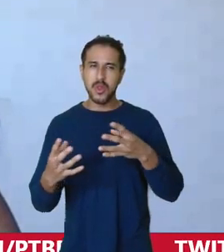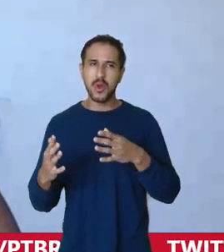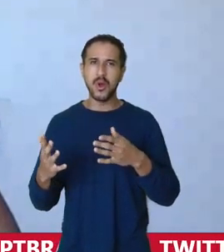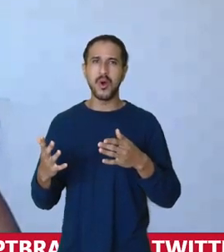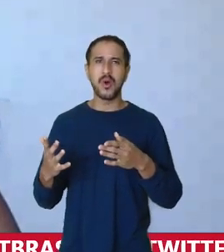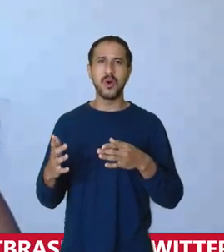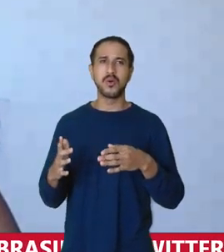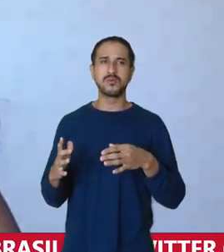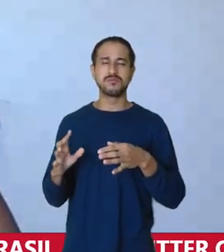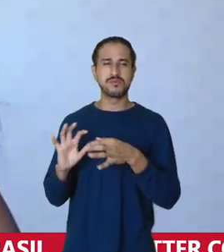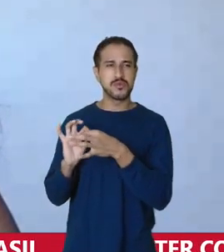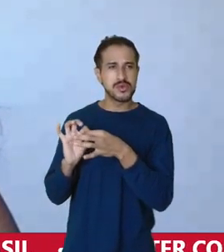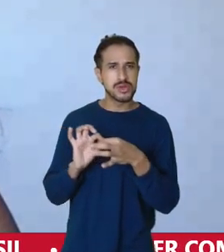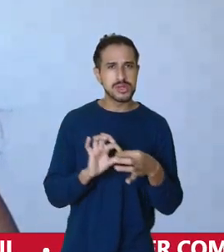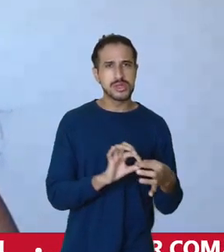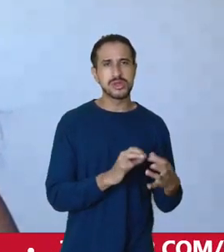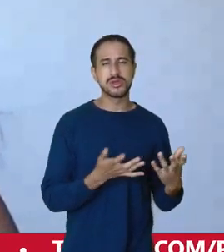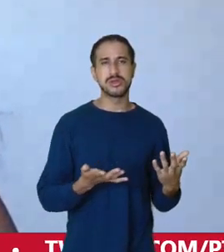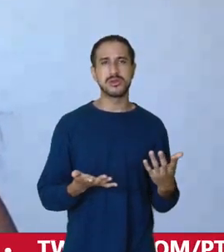demandas, né, as